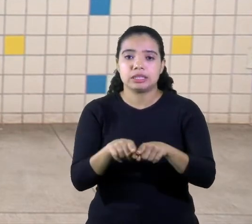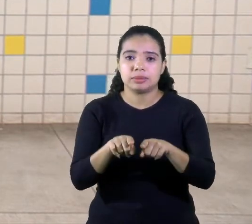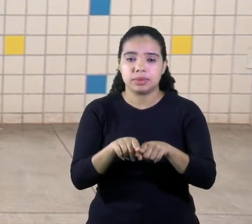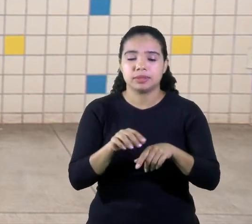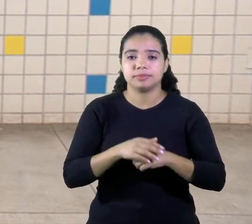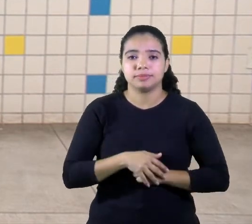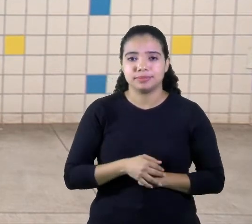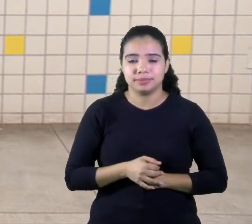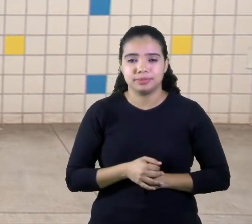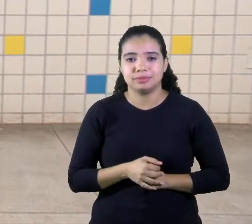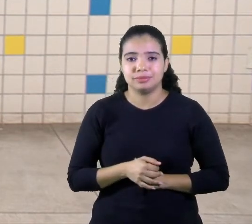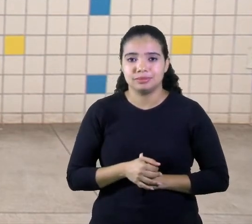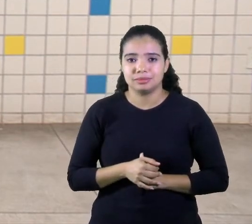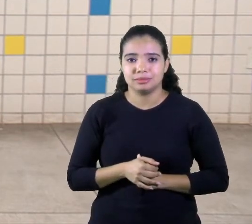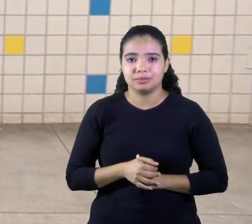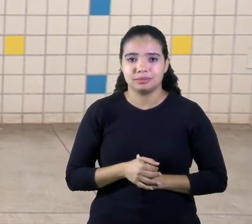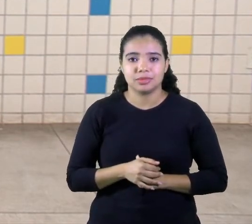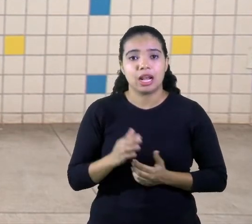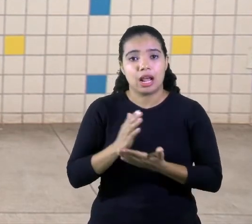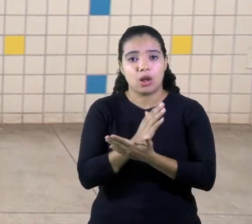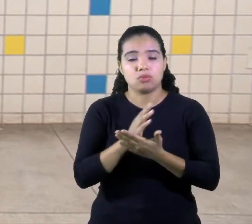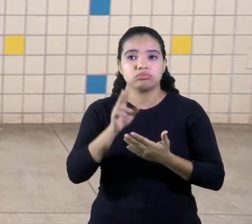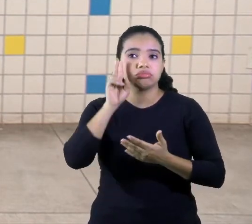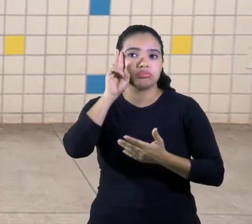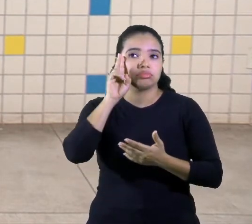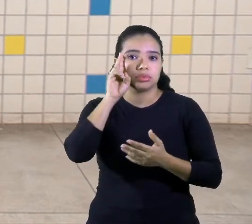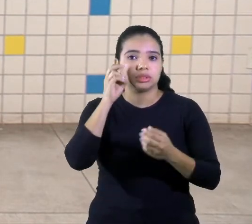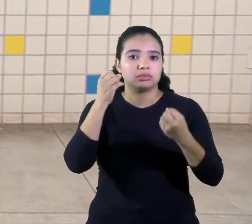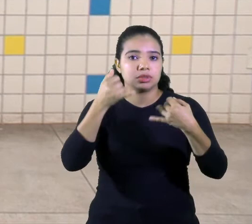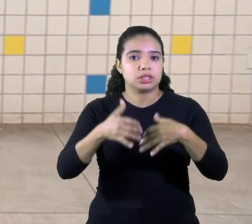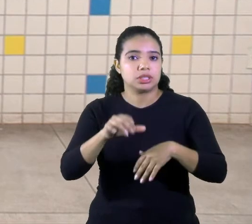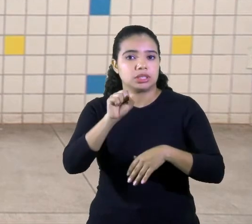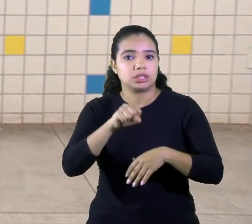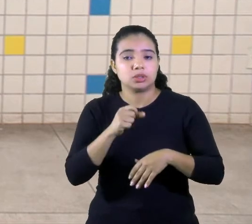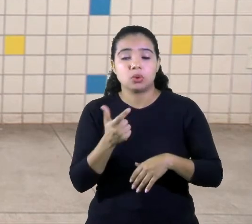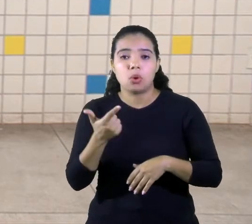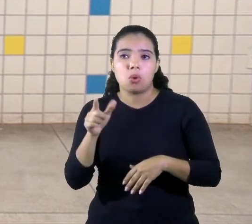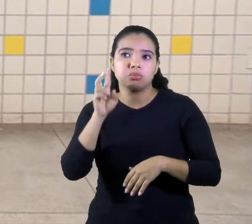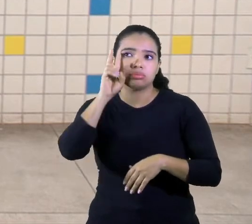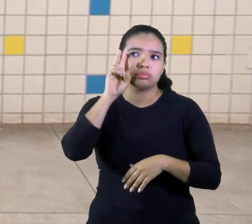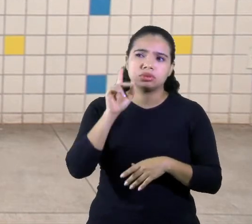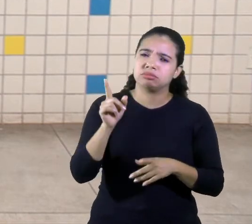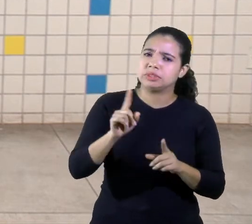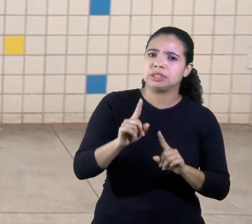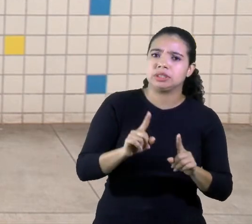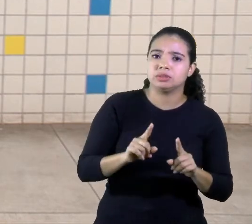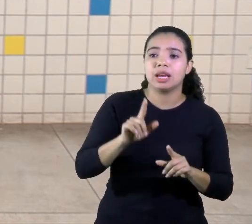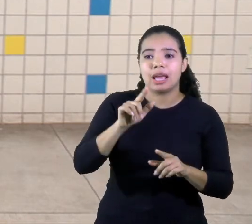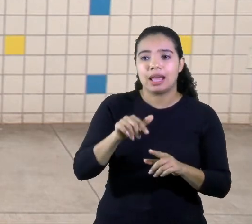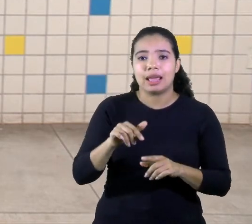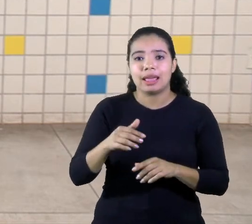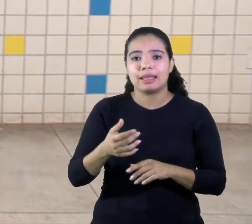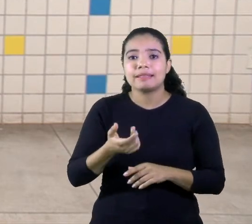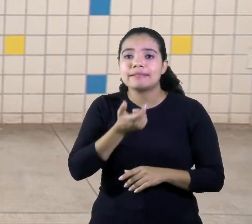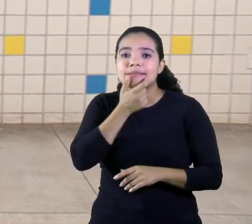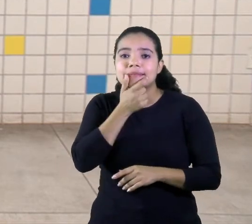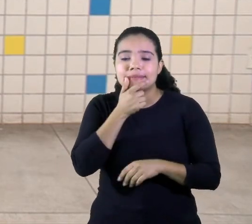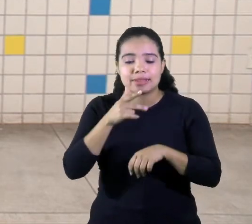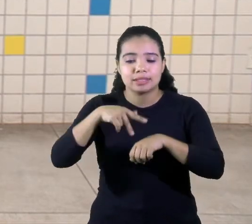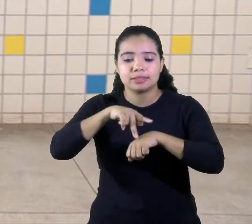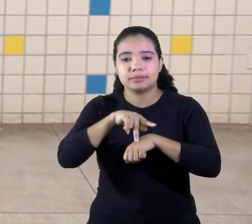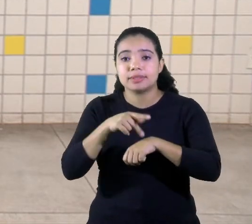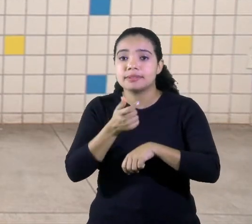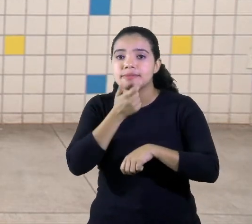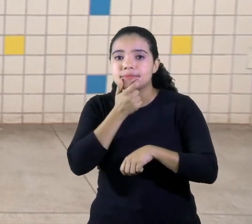nessa guerra. Alguns historiadores dizem que sim, outros historiadores dizem que não, que foi a Inglaterra. A